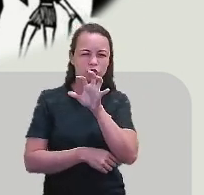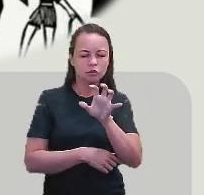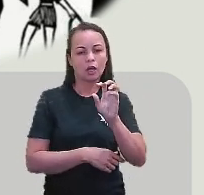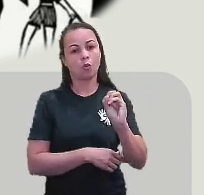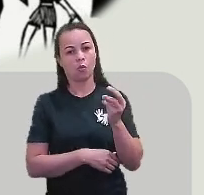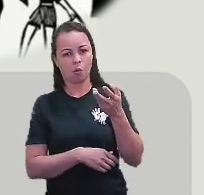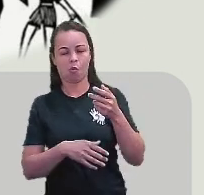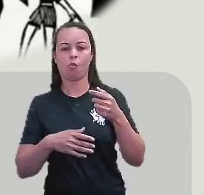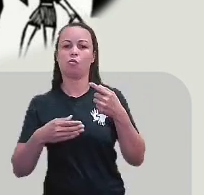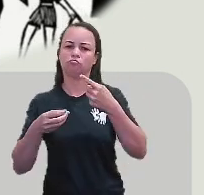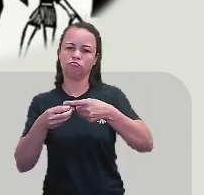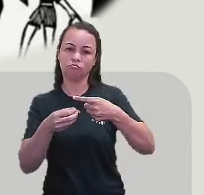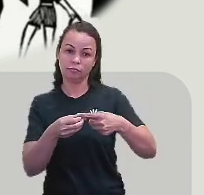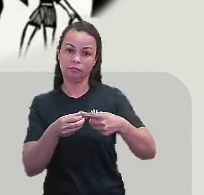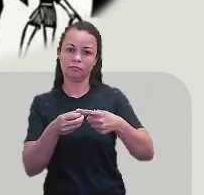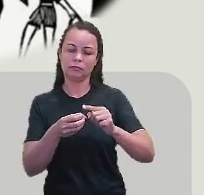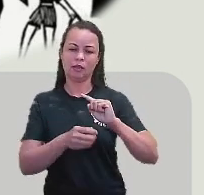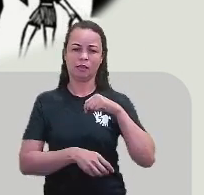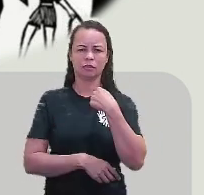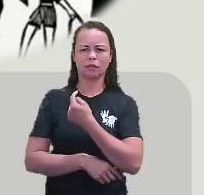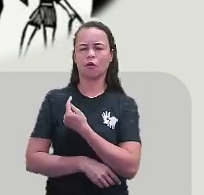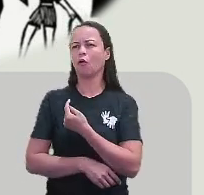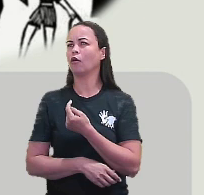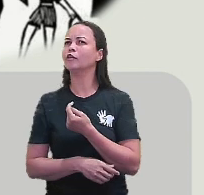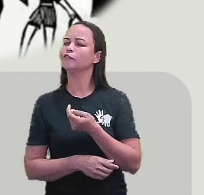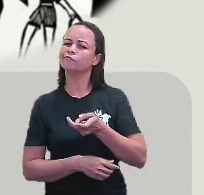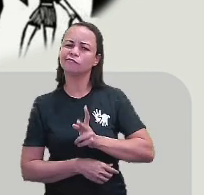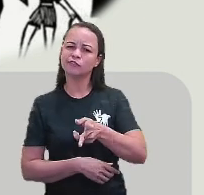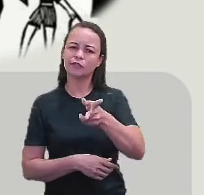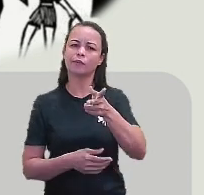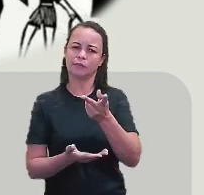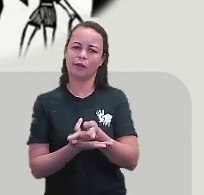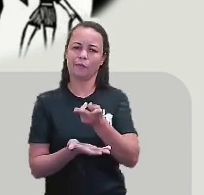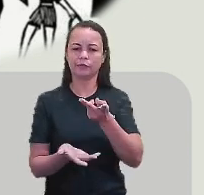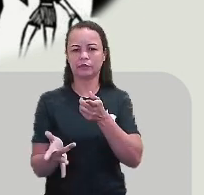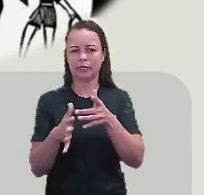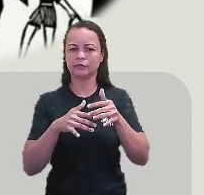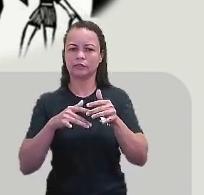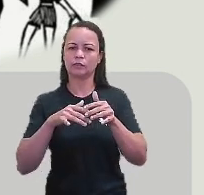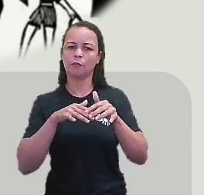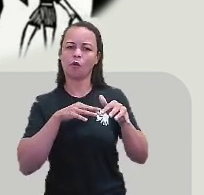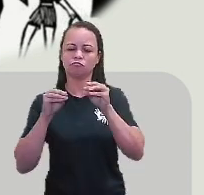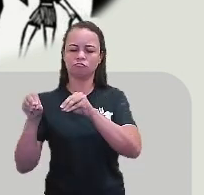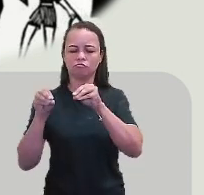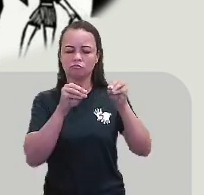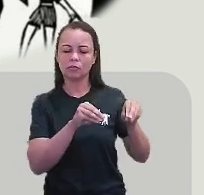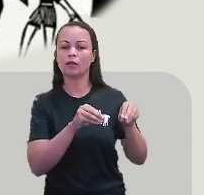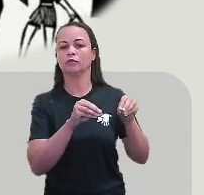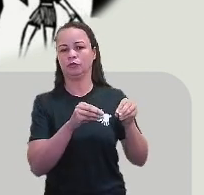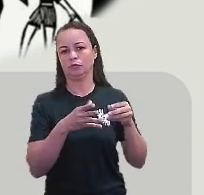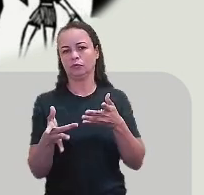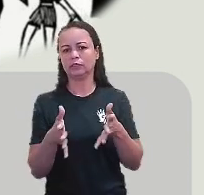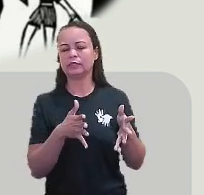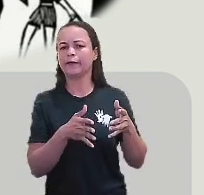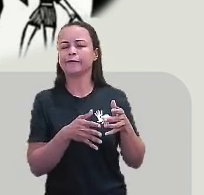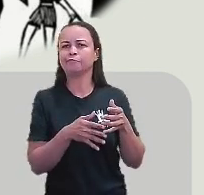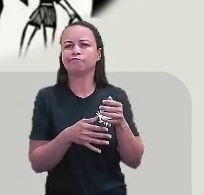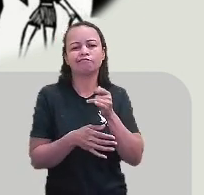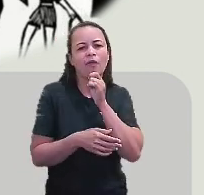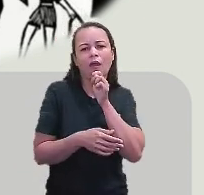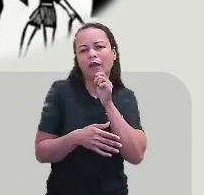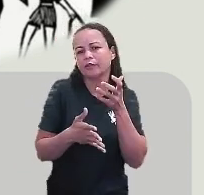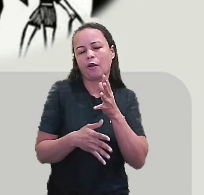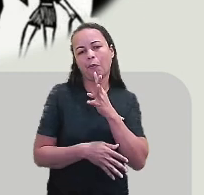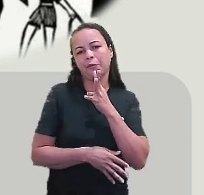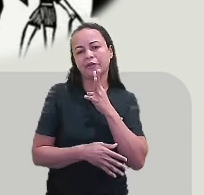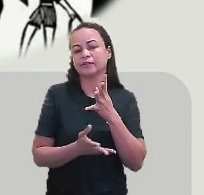municipal. Nós, geralmente, fazemos constantemente movimentos migratórios sem ainda conhecer